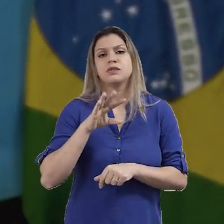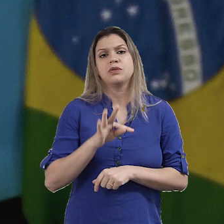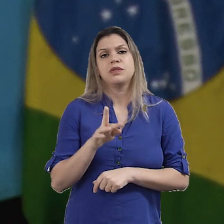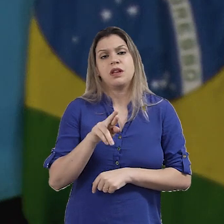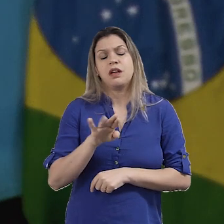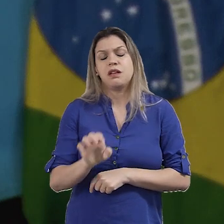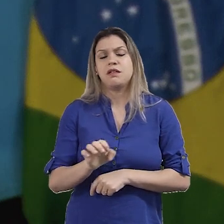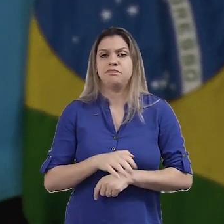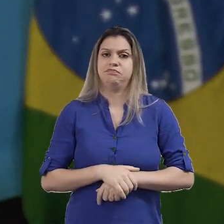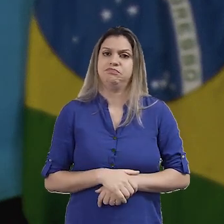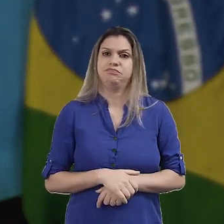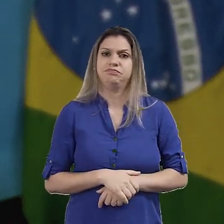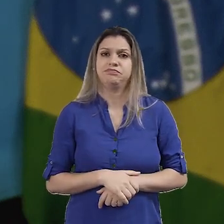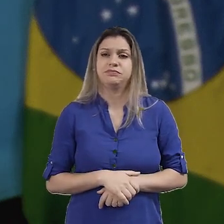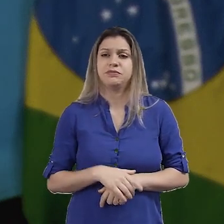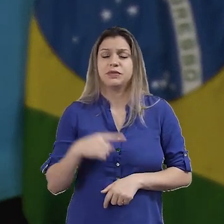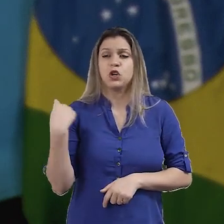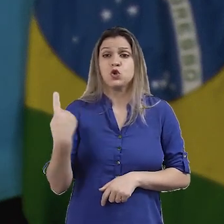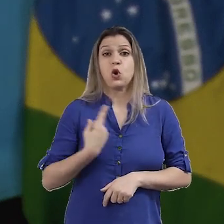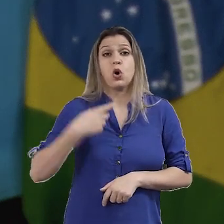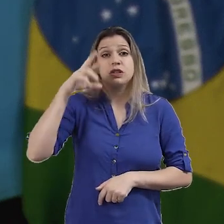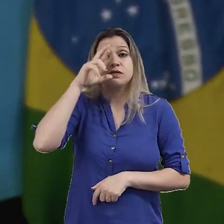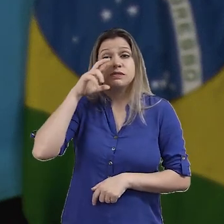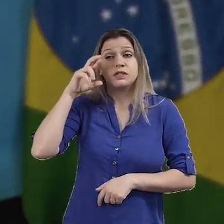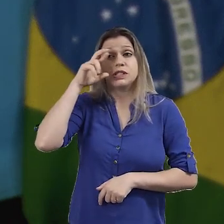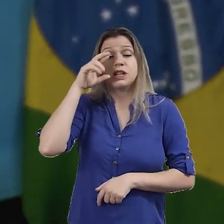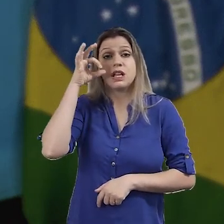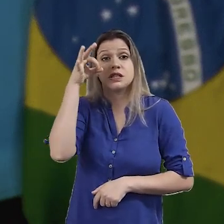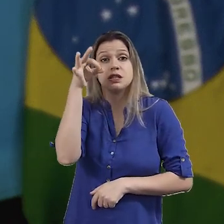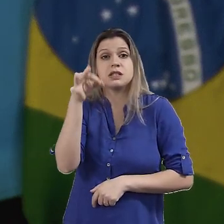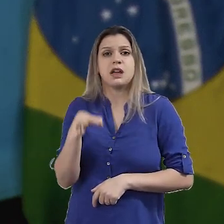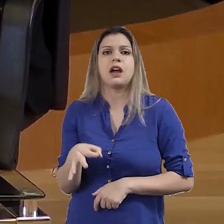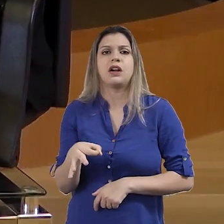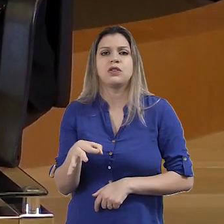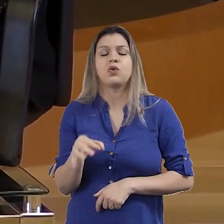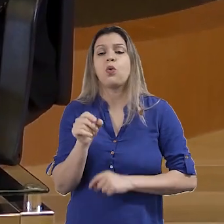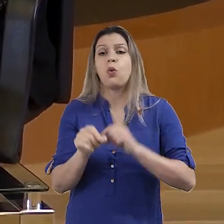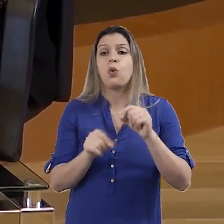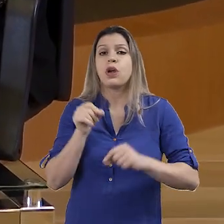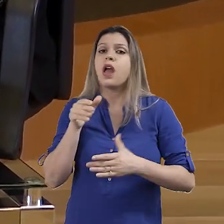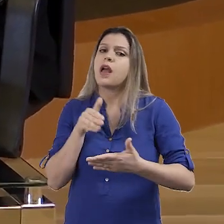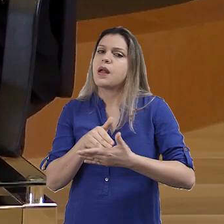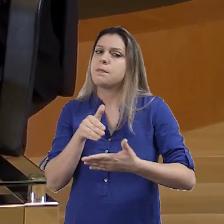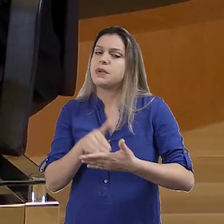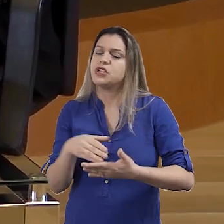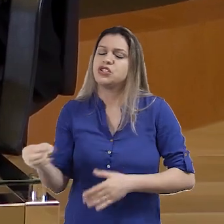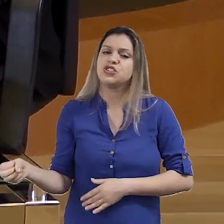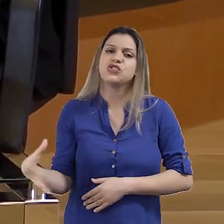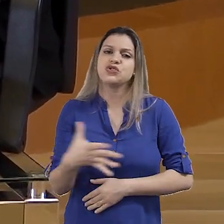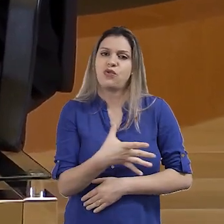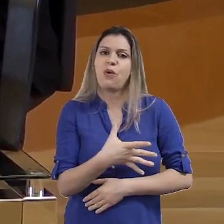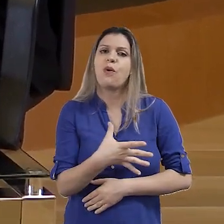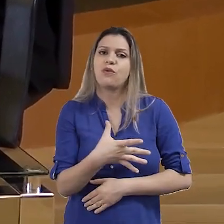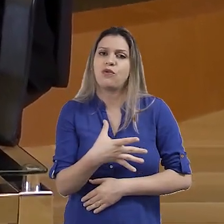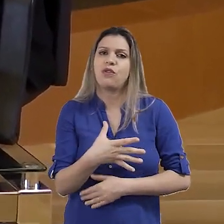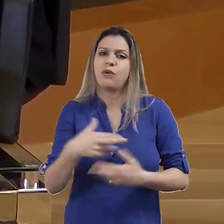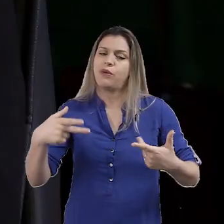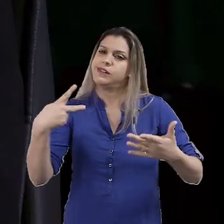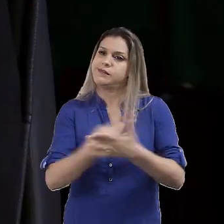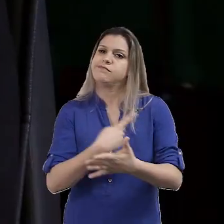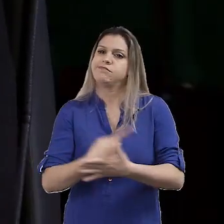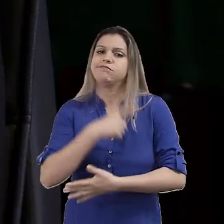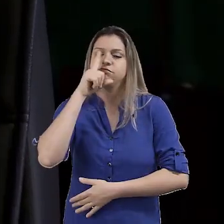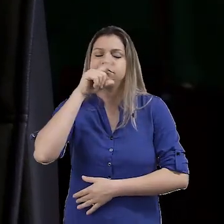órgão, com o TRE. Quando a gente fiscaliza da maneira correta, acaba impedindo novos casos de